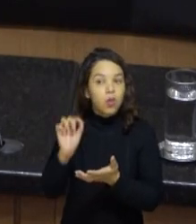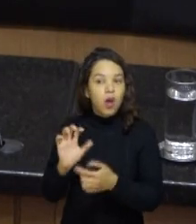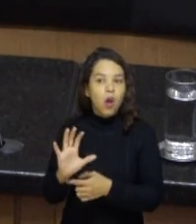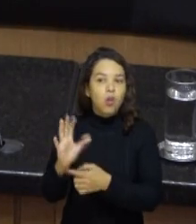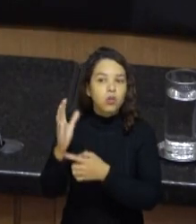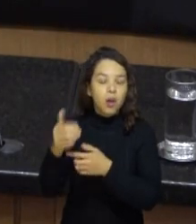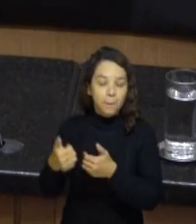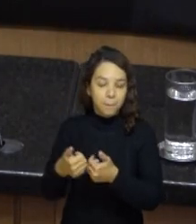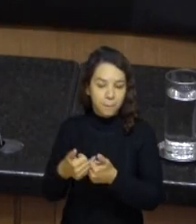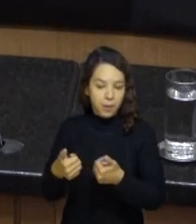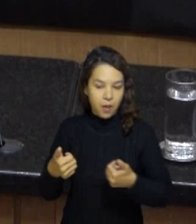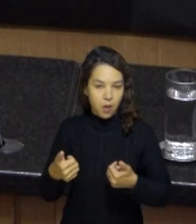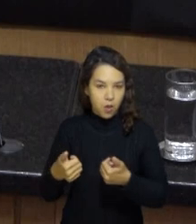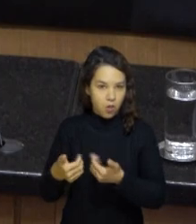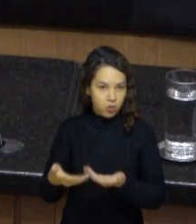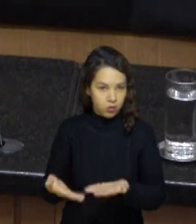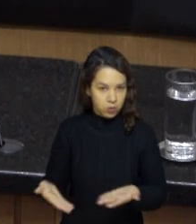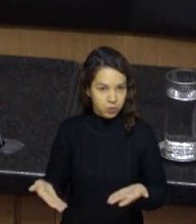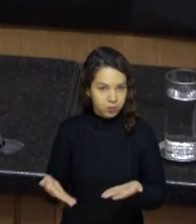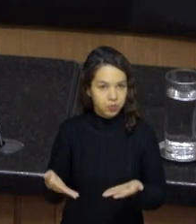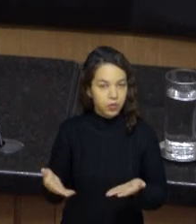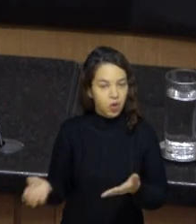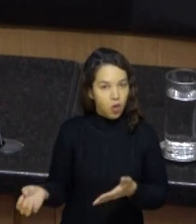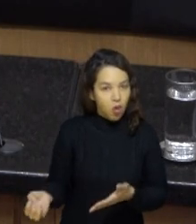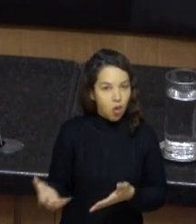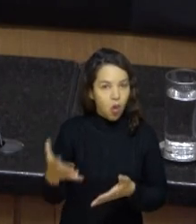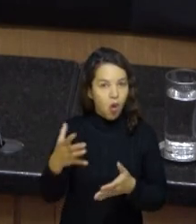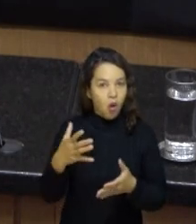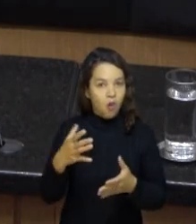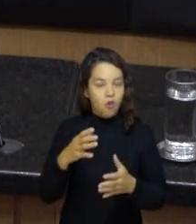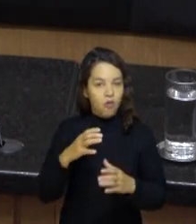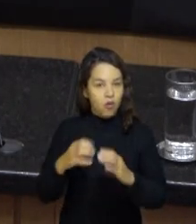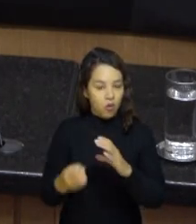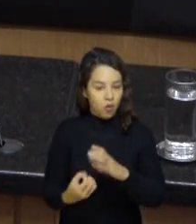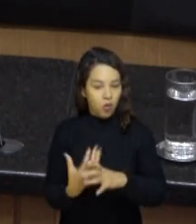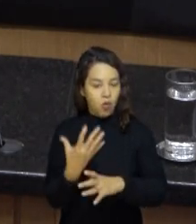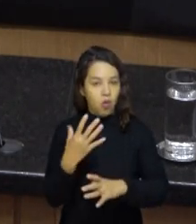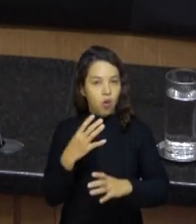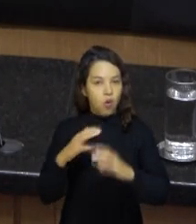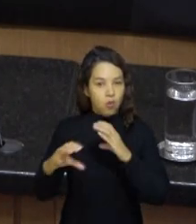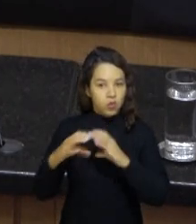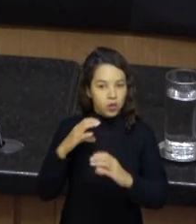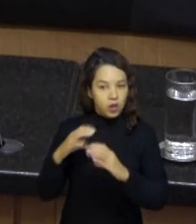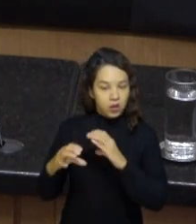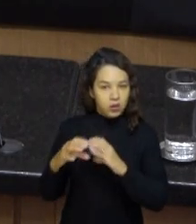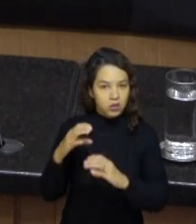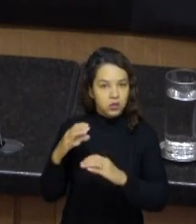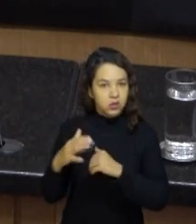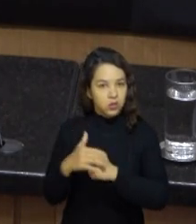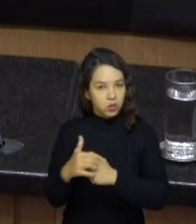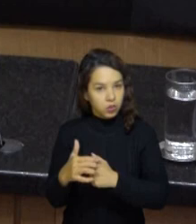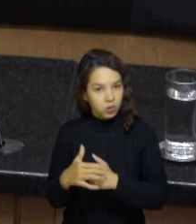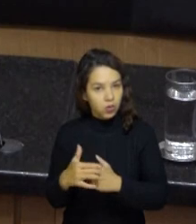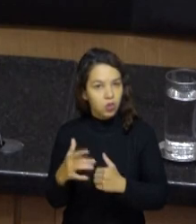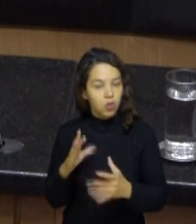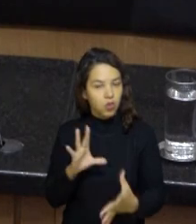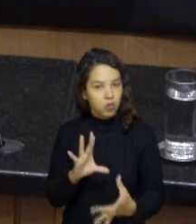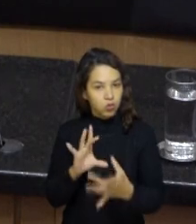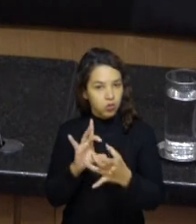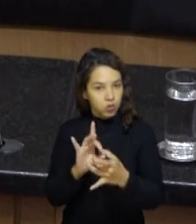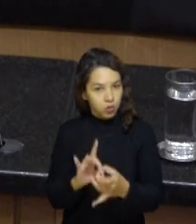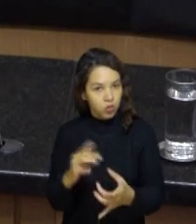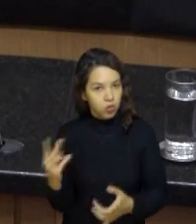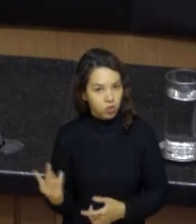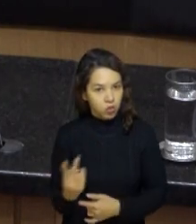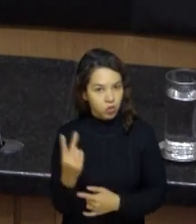uma nova era de uma comunicação amistosa, afetuosa, afetiva e de conexão com os valores